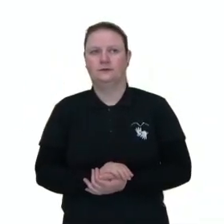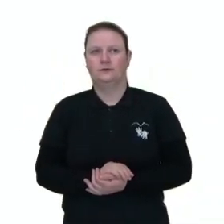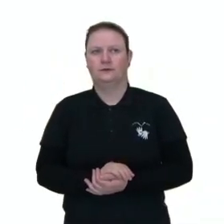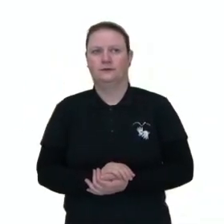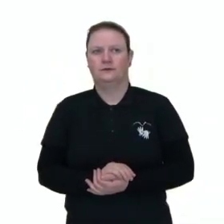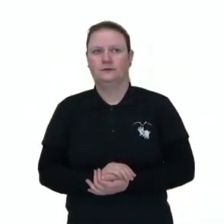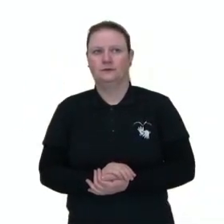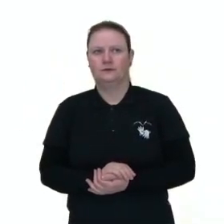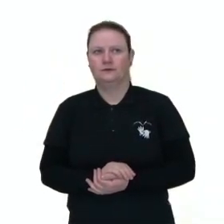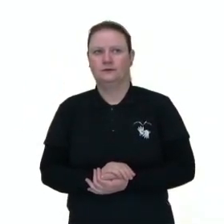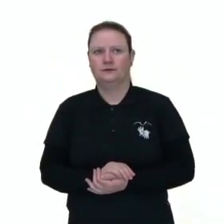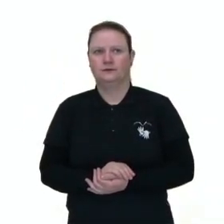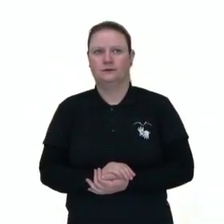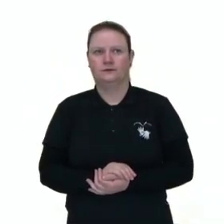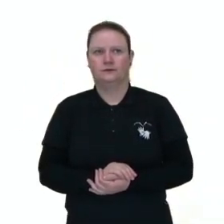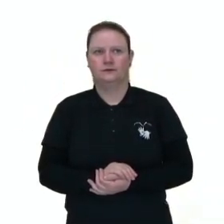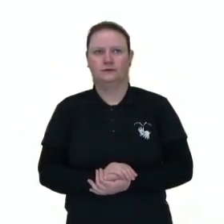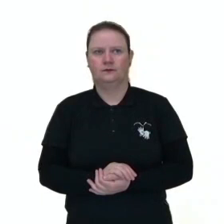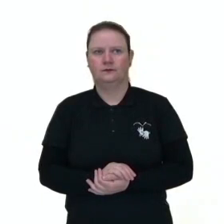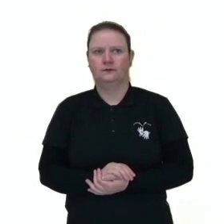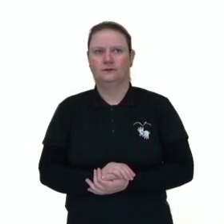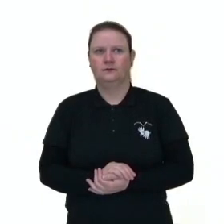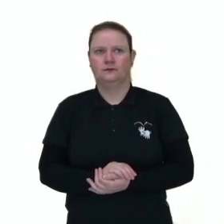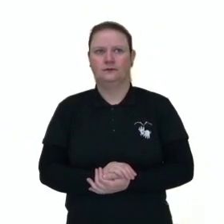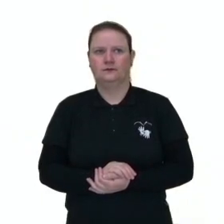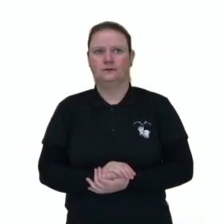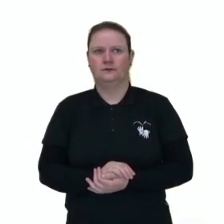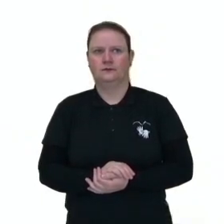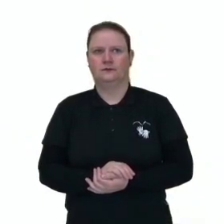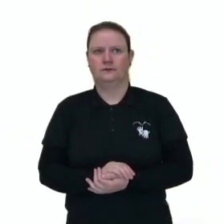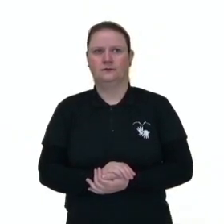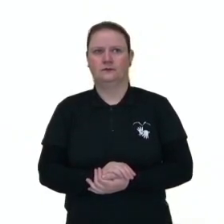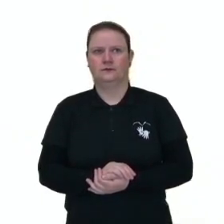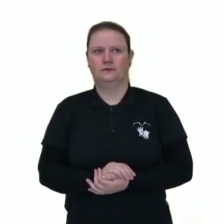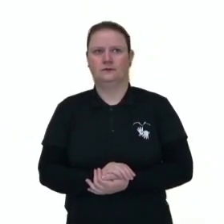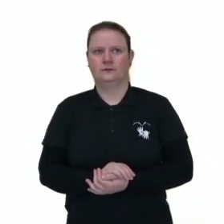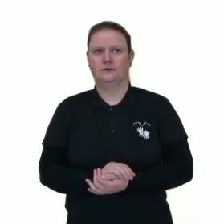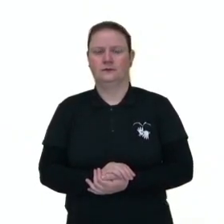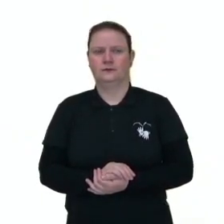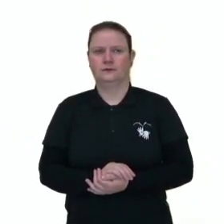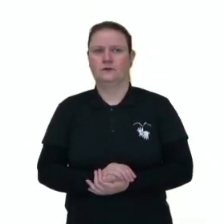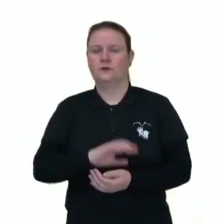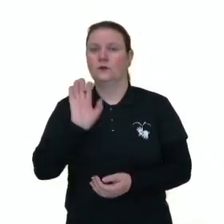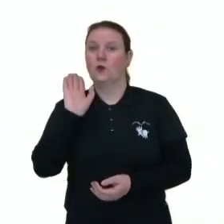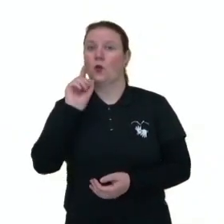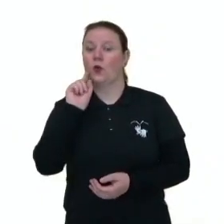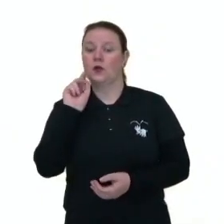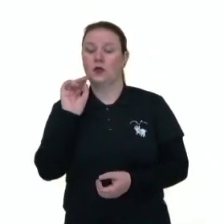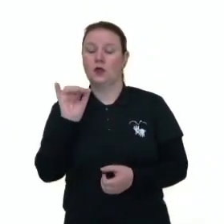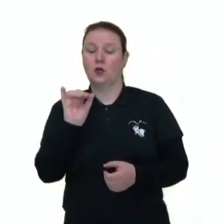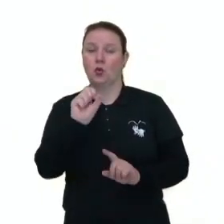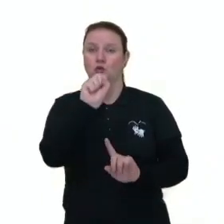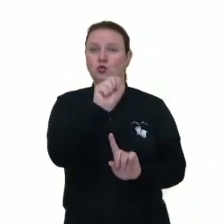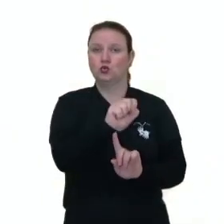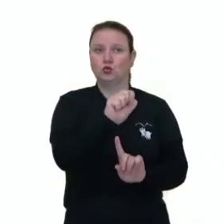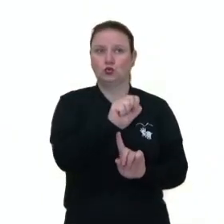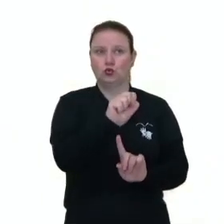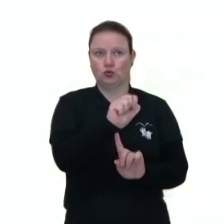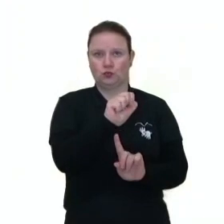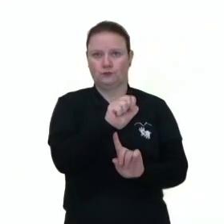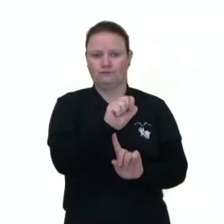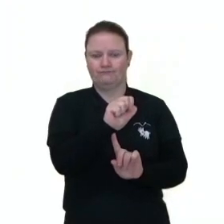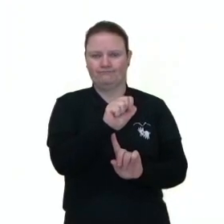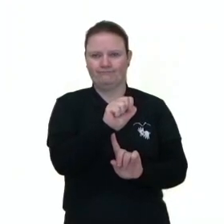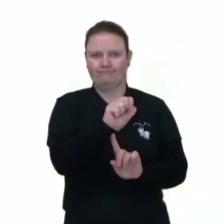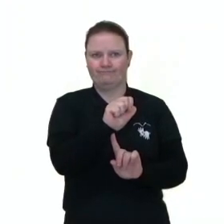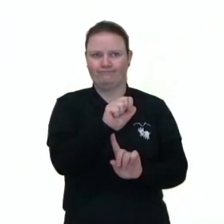termo sobre o qual se diz alguma coisa. Essa palavra, né, que seria a palavrinha principal, é chamada de